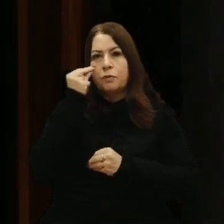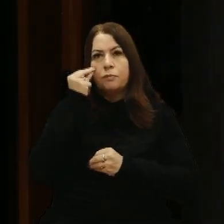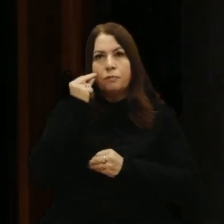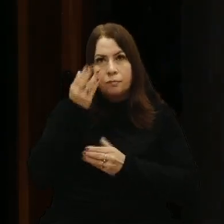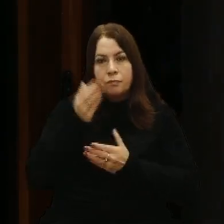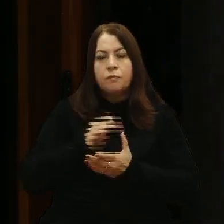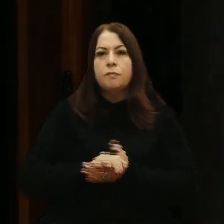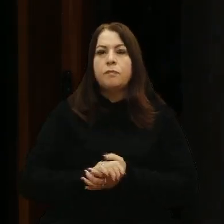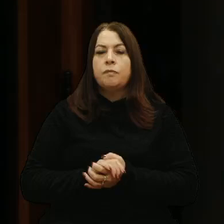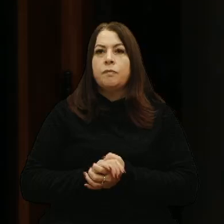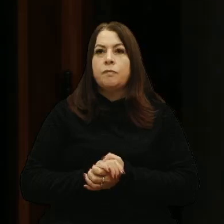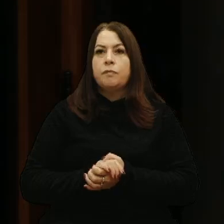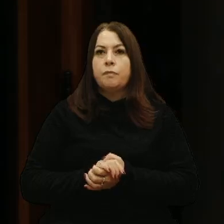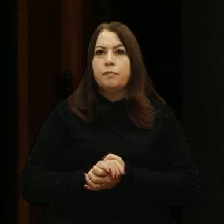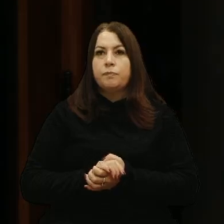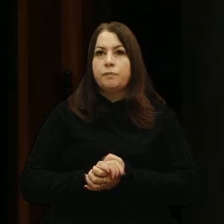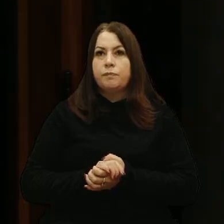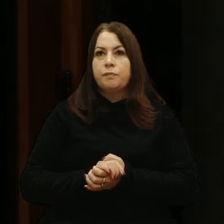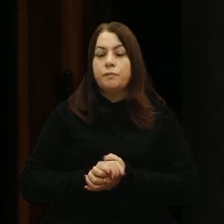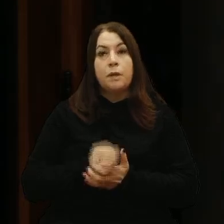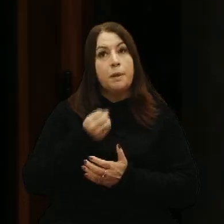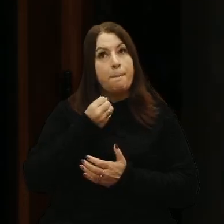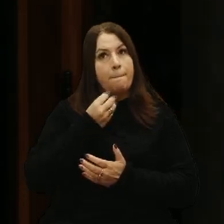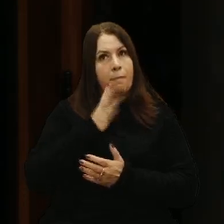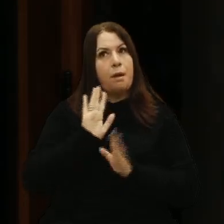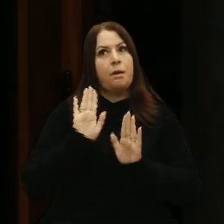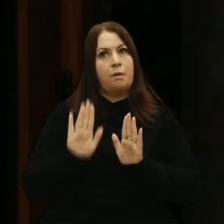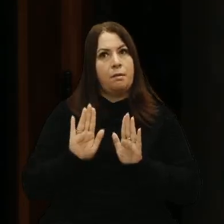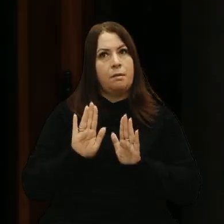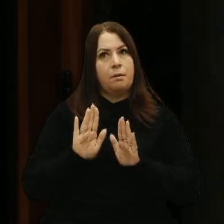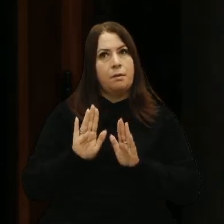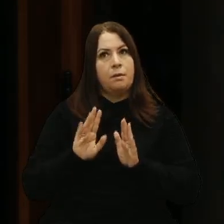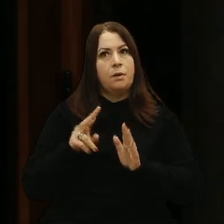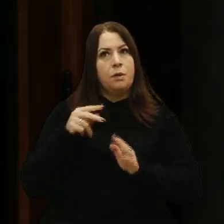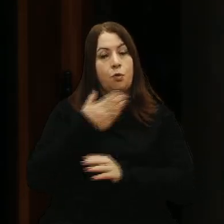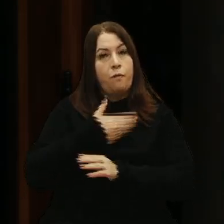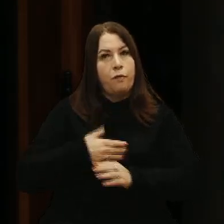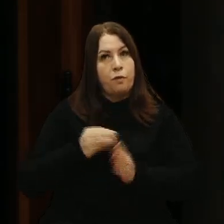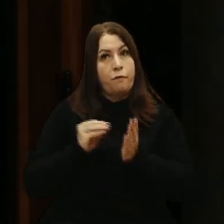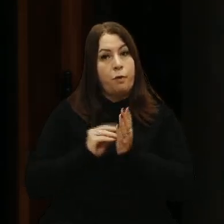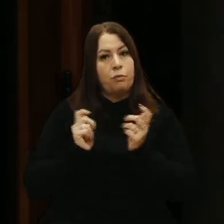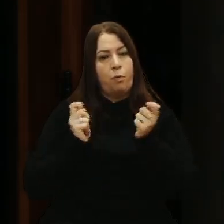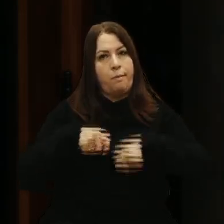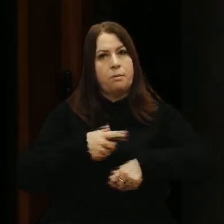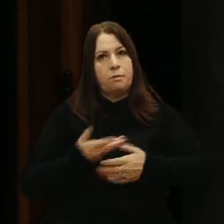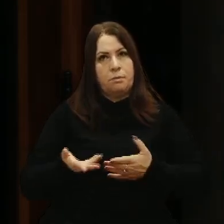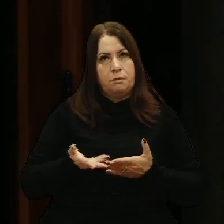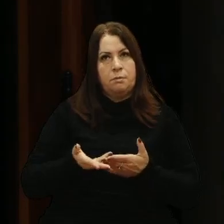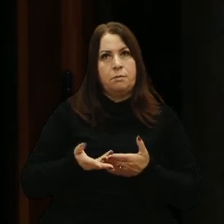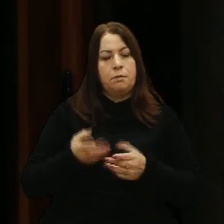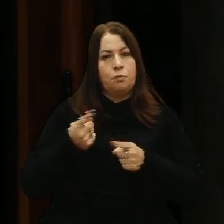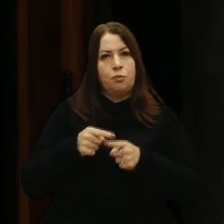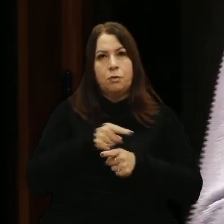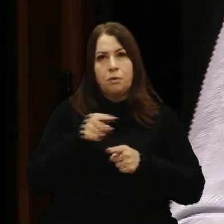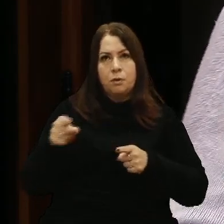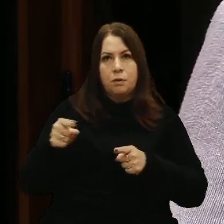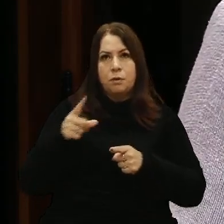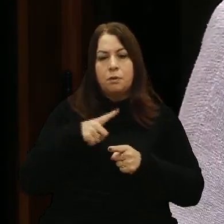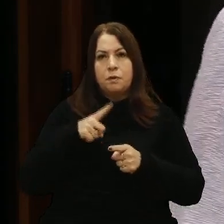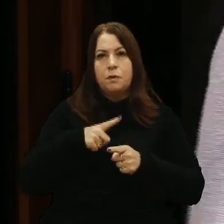Libardi. Ainda bem que o governo é incompetente. Ainda bem por quê? Porque vocês devem